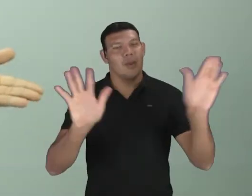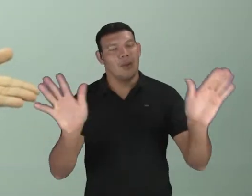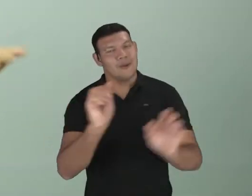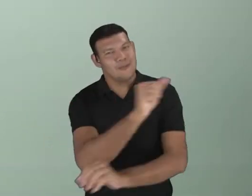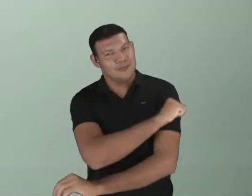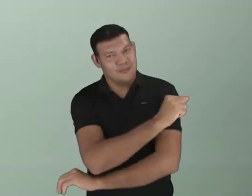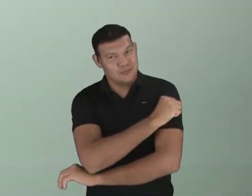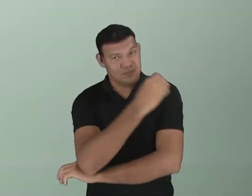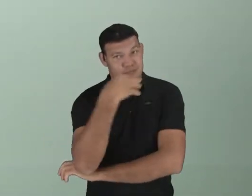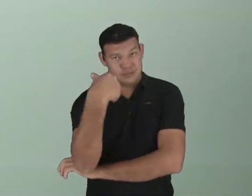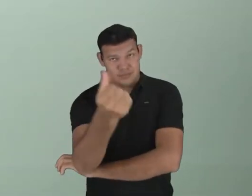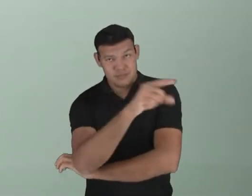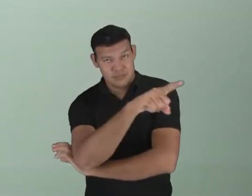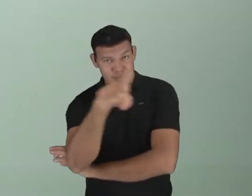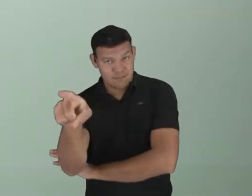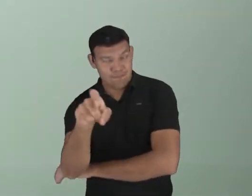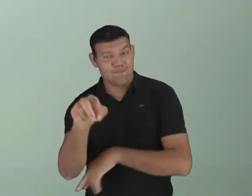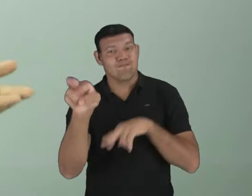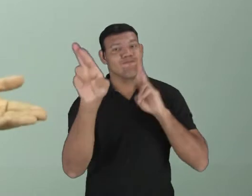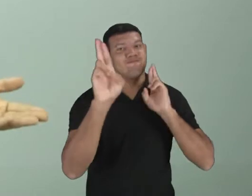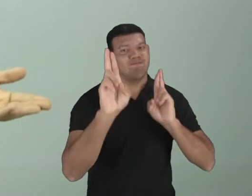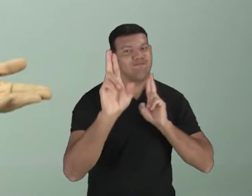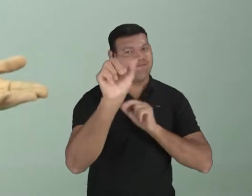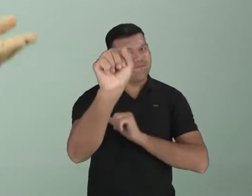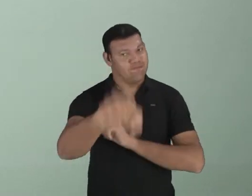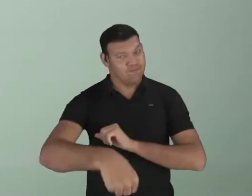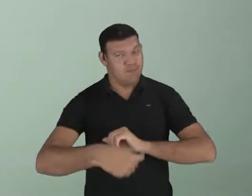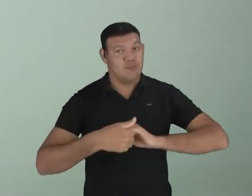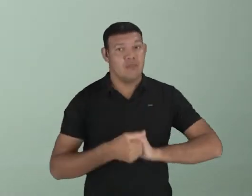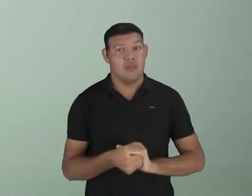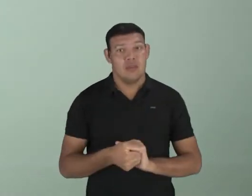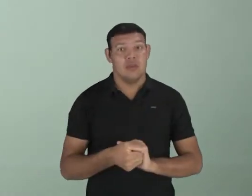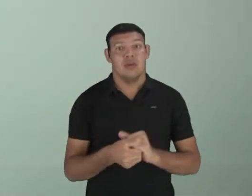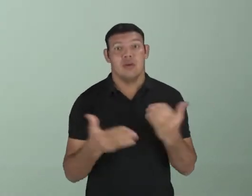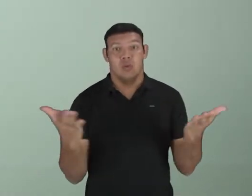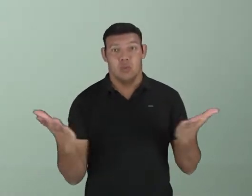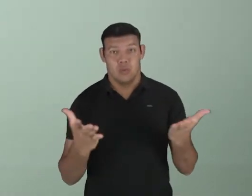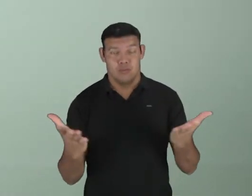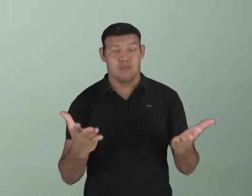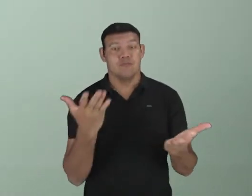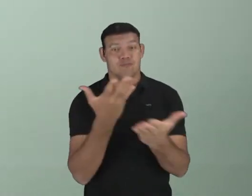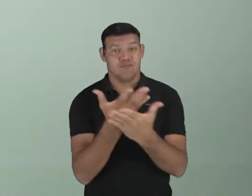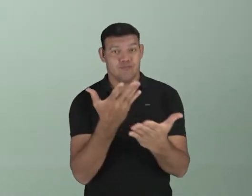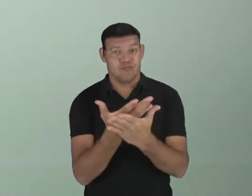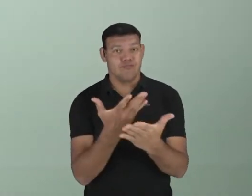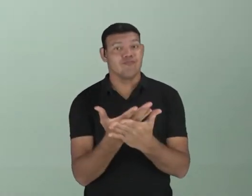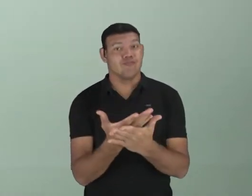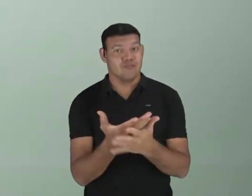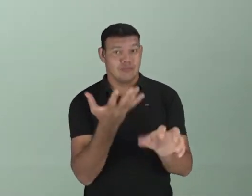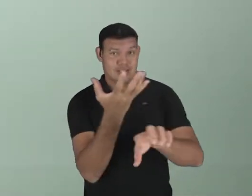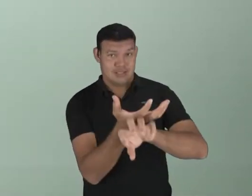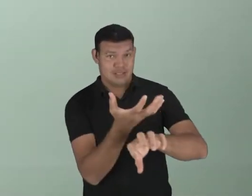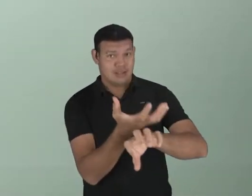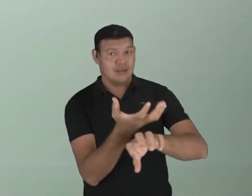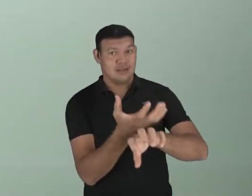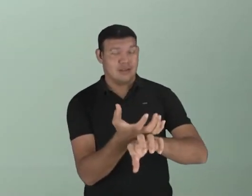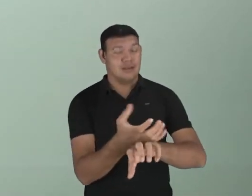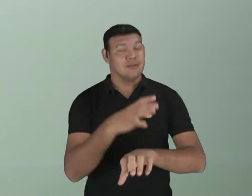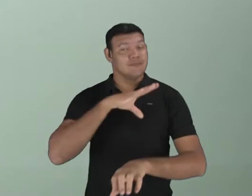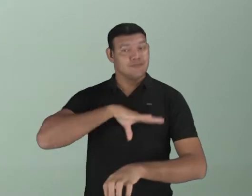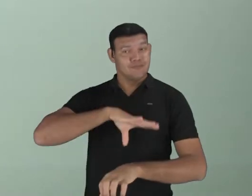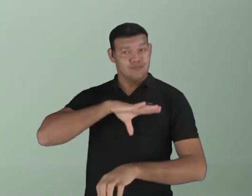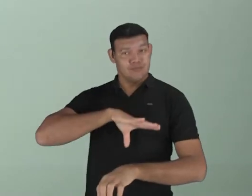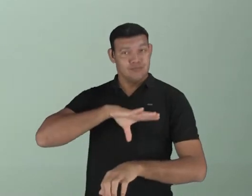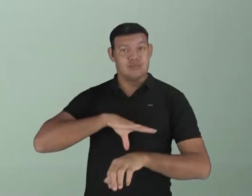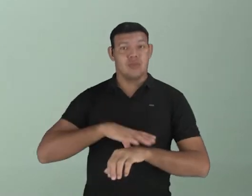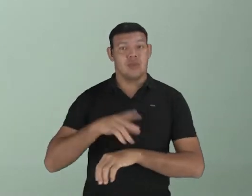Olá, crianças! Tudo bem com vocês? Eu espero que sim. Estamos aqui para mais uma aula do componente curricular Língua